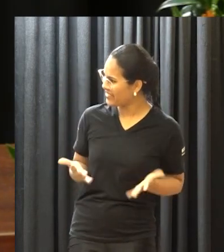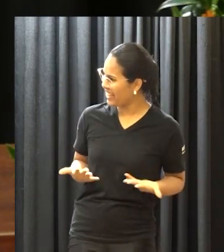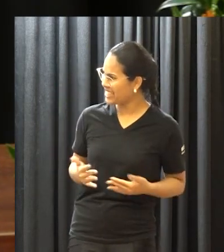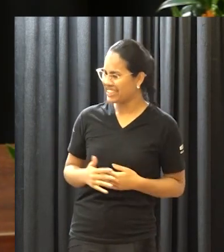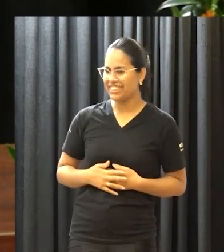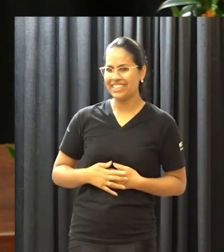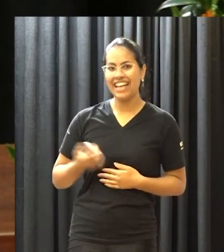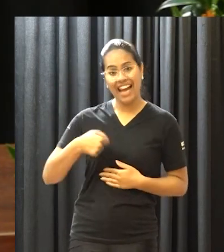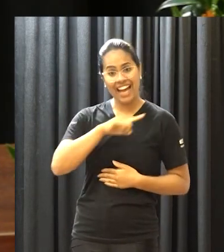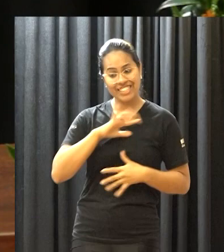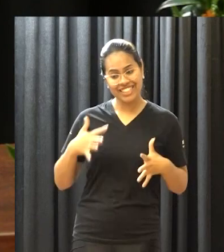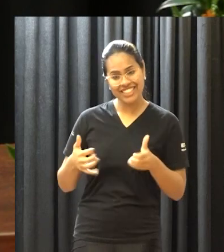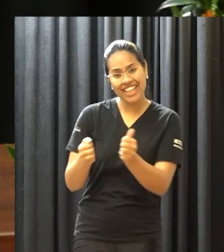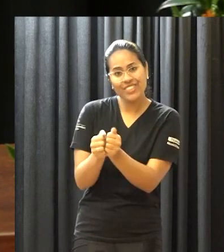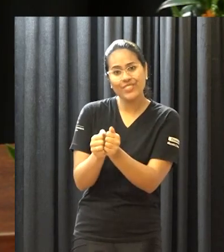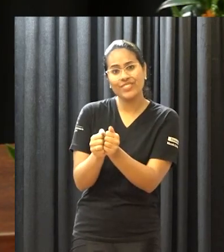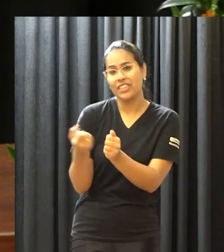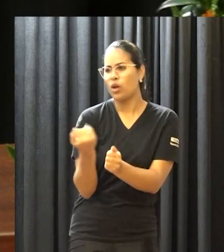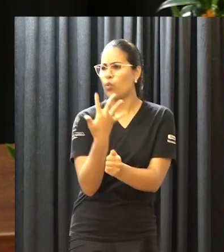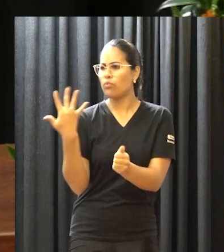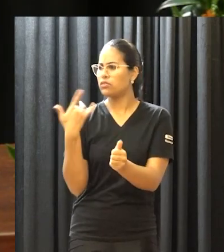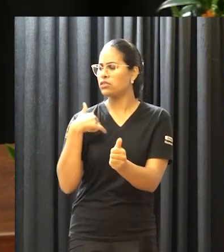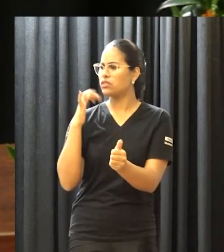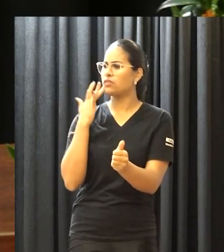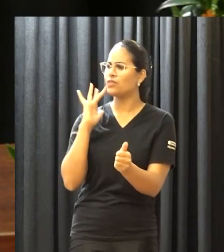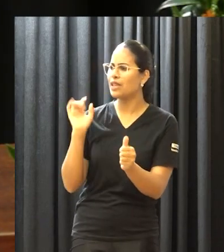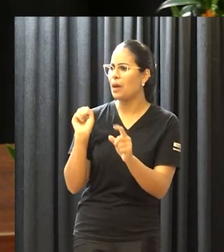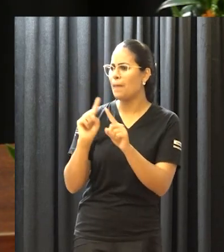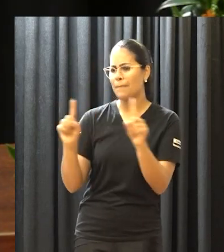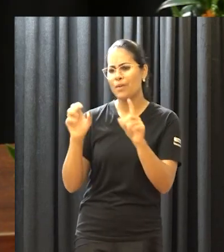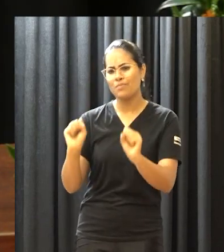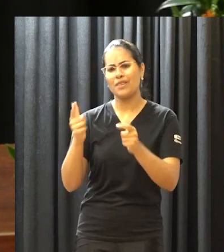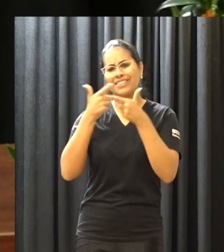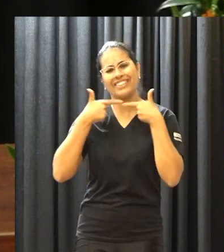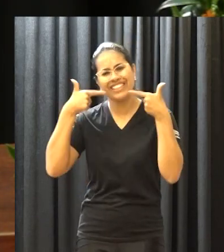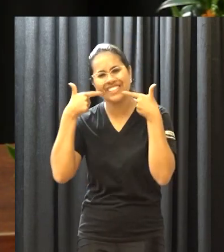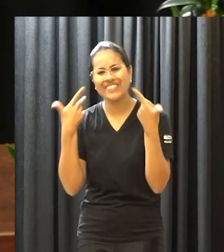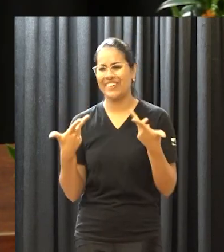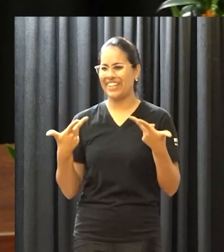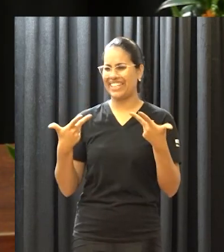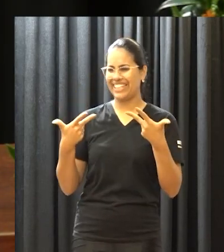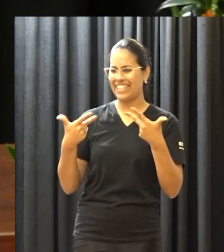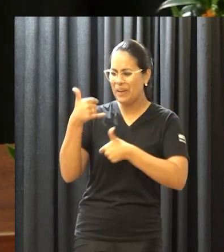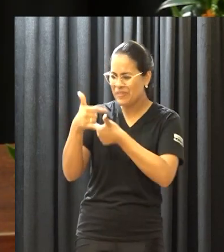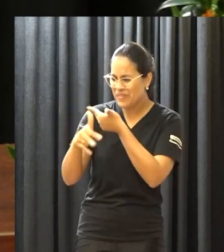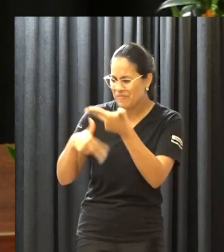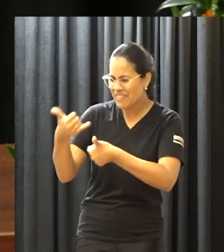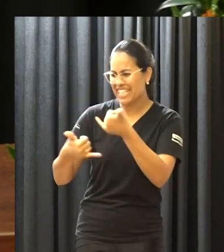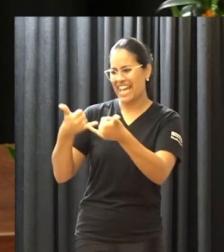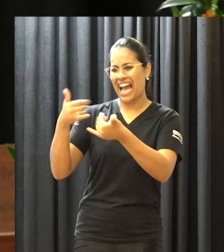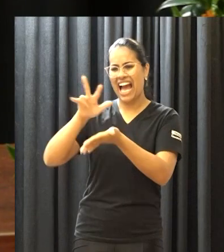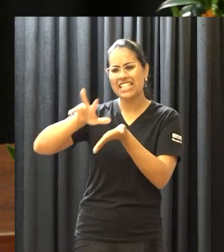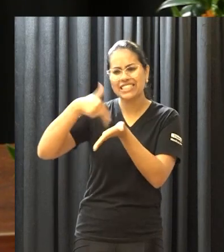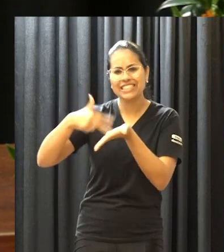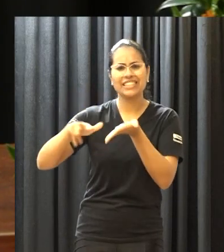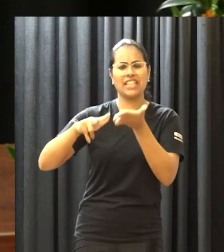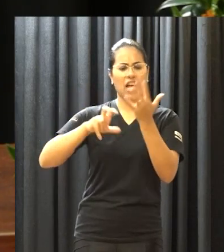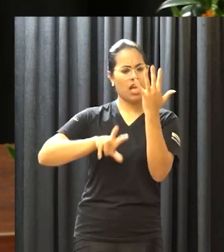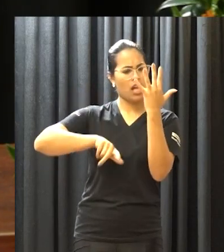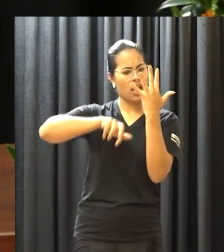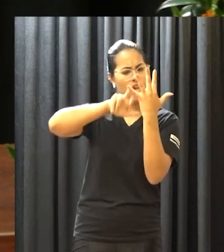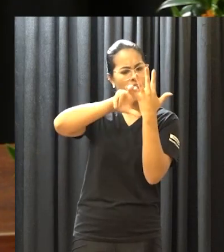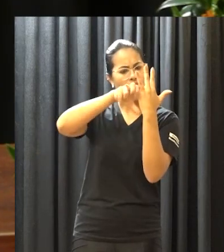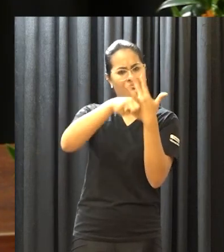sei quantas. A gente pode ficar à vontade, sorrir, dançar, brincar, subir na árvore, subir, descer, levantar, cair,